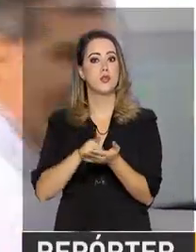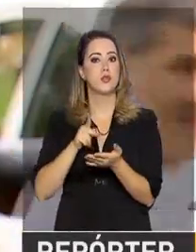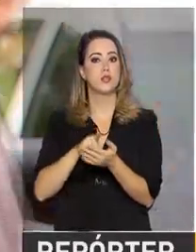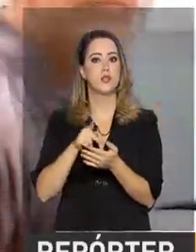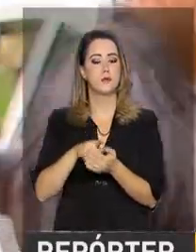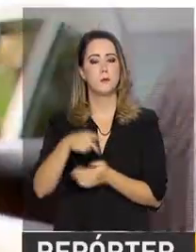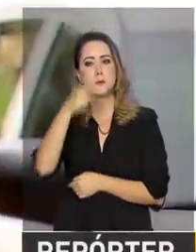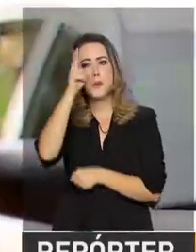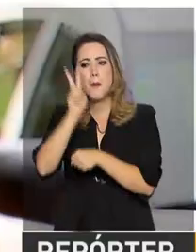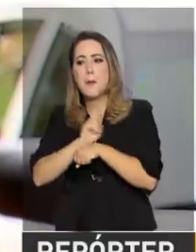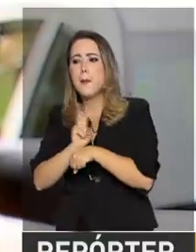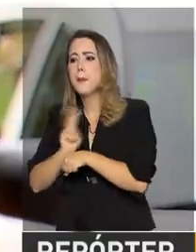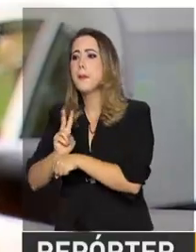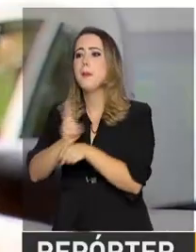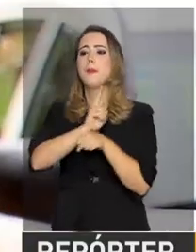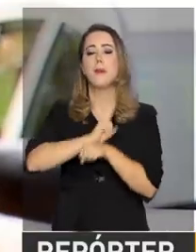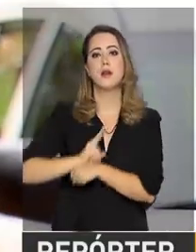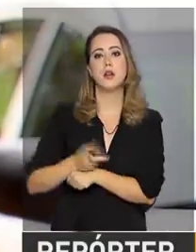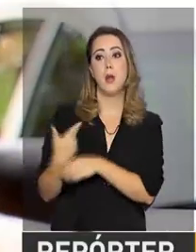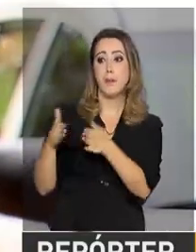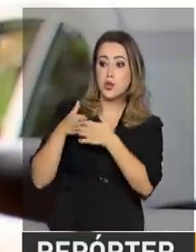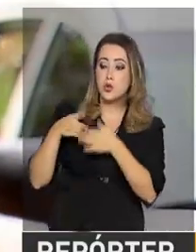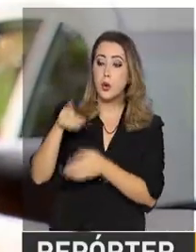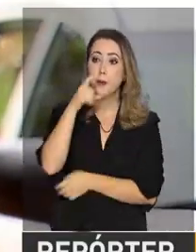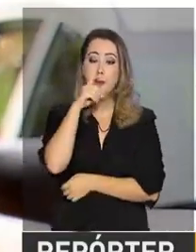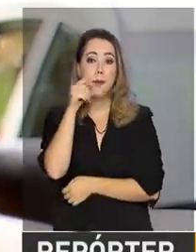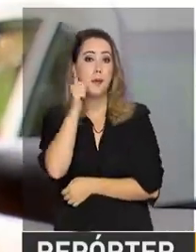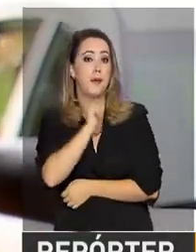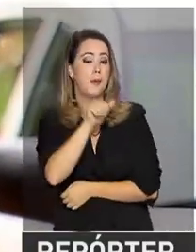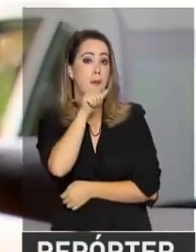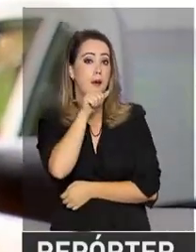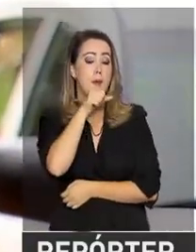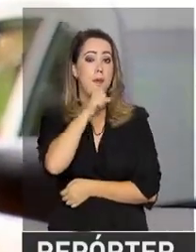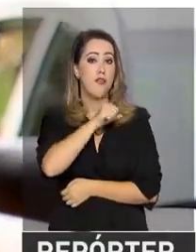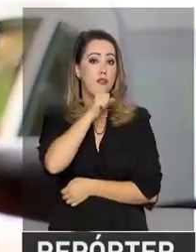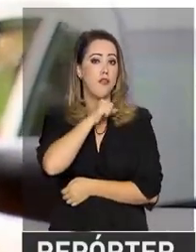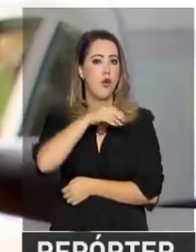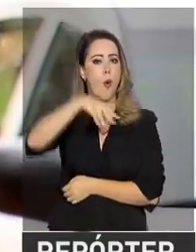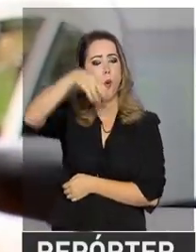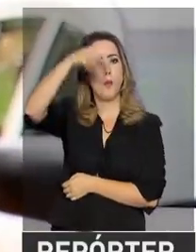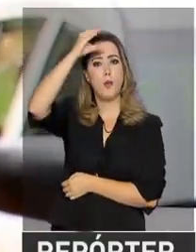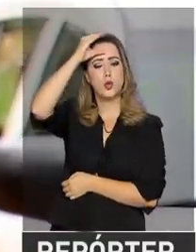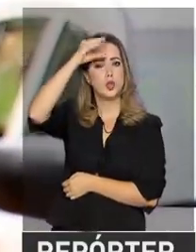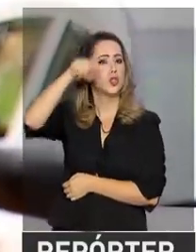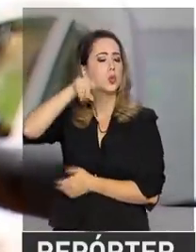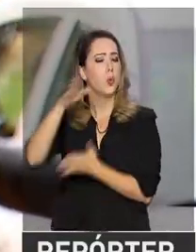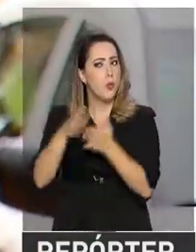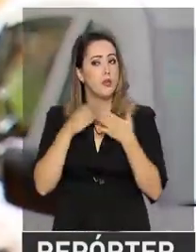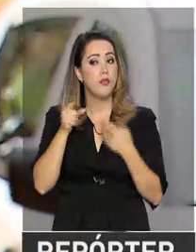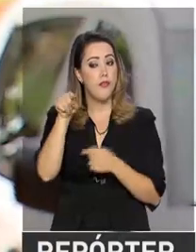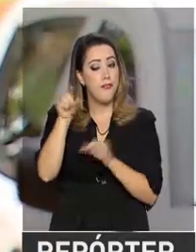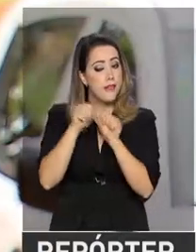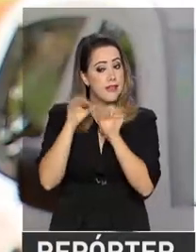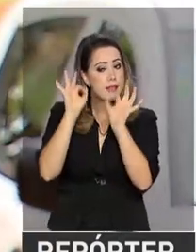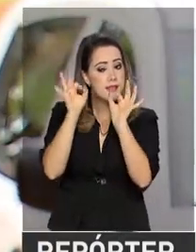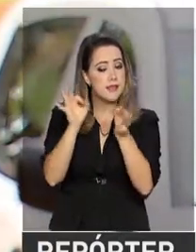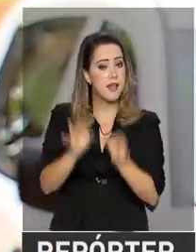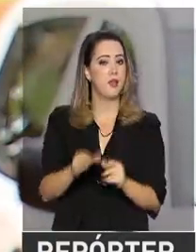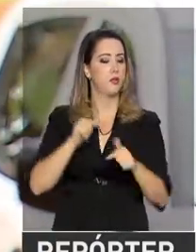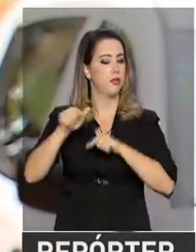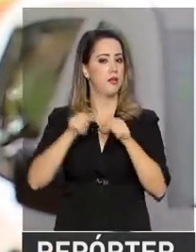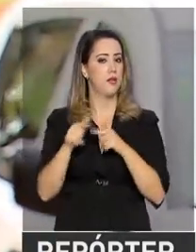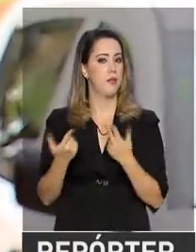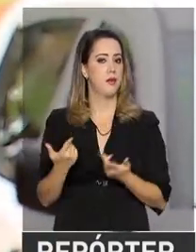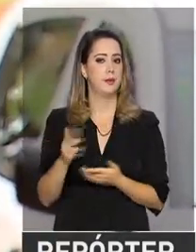policiais mirins cobrando do pai da mãe e do avô do tio e da tia para que ele execute a ação